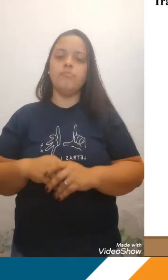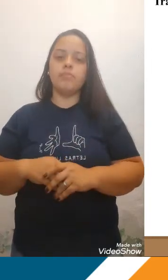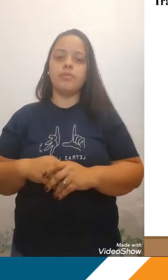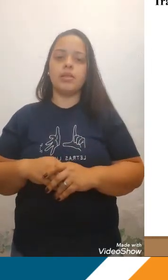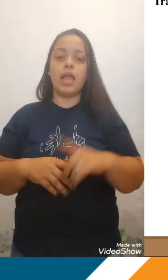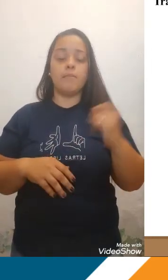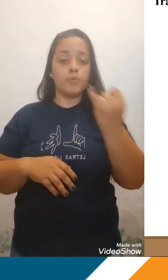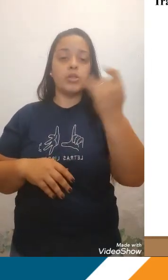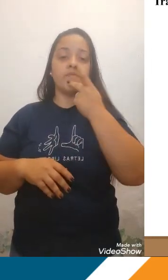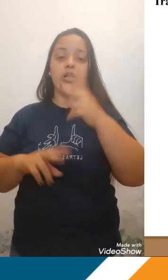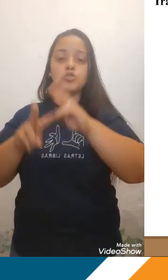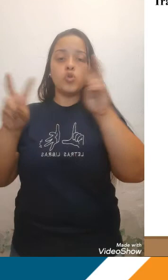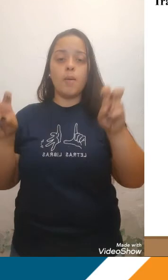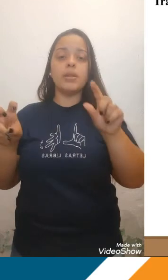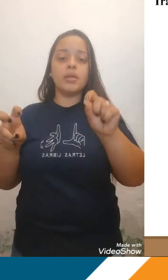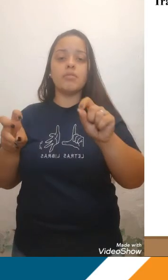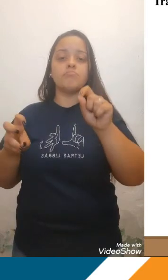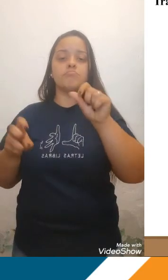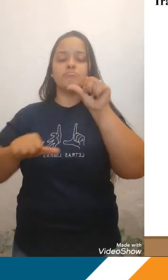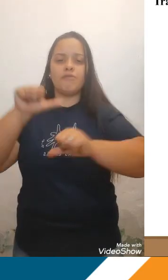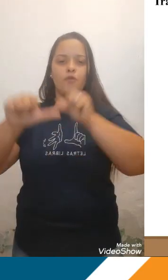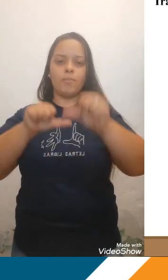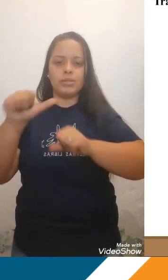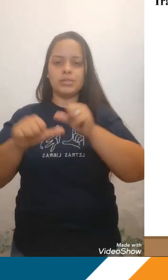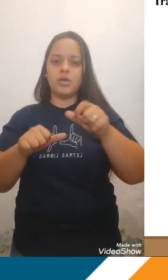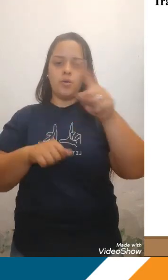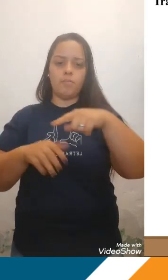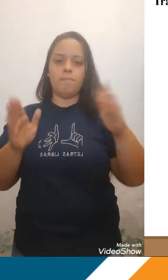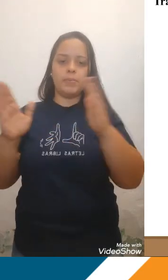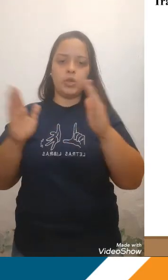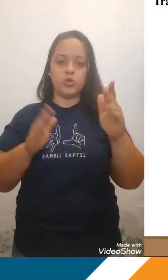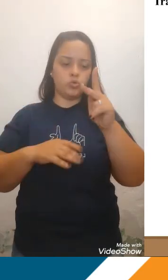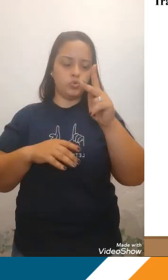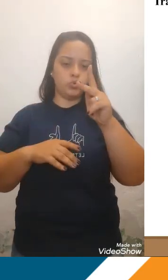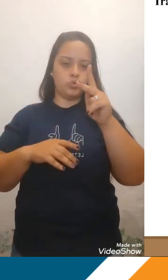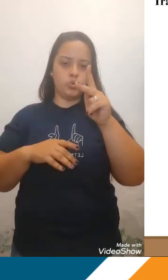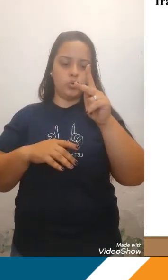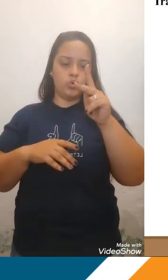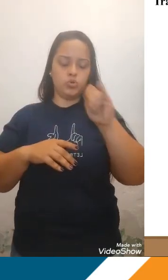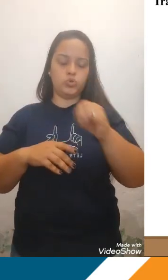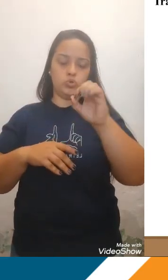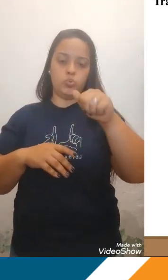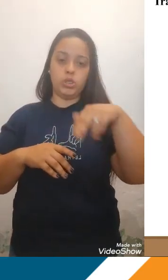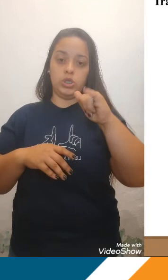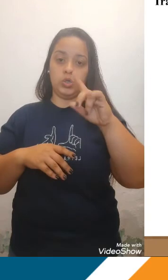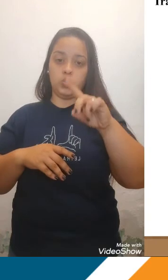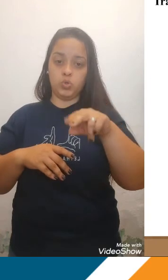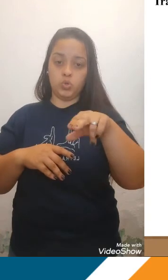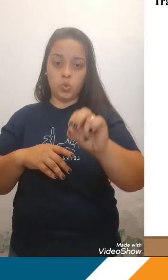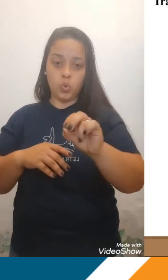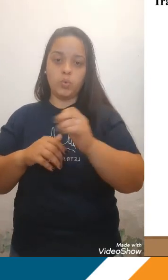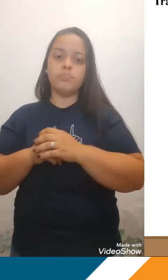declarada, é importante falarmos sobre as transformações do período joanino no Rio de Janeiro. A sede do Império Português